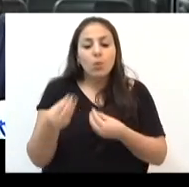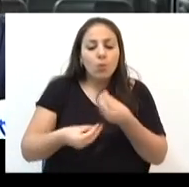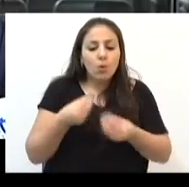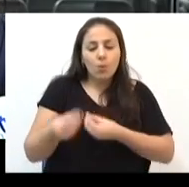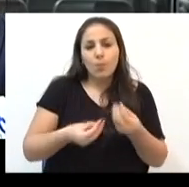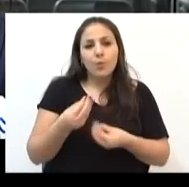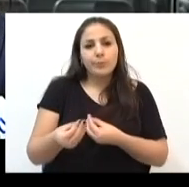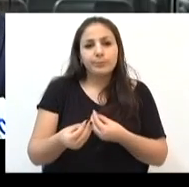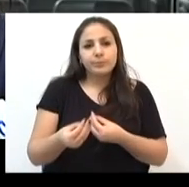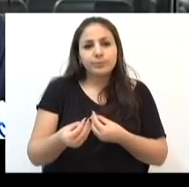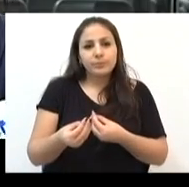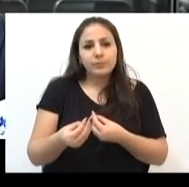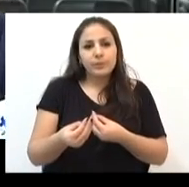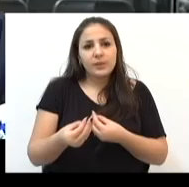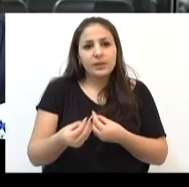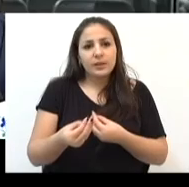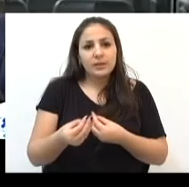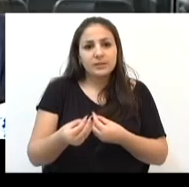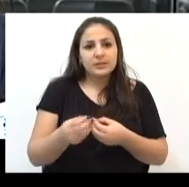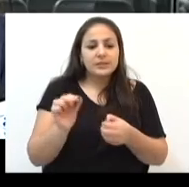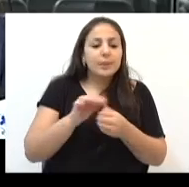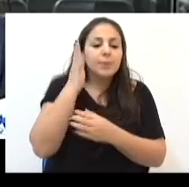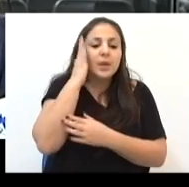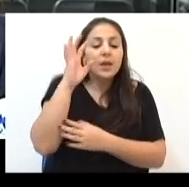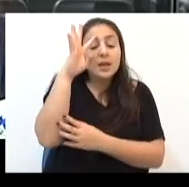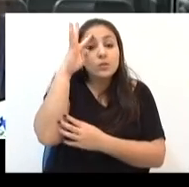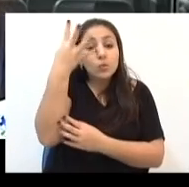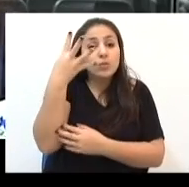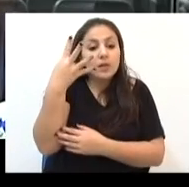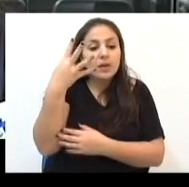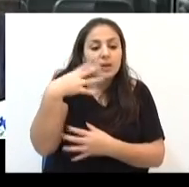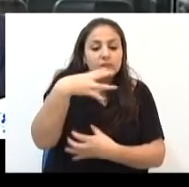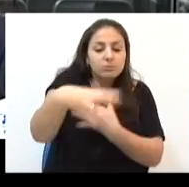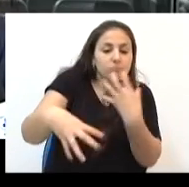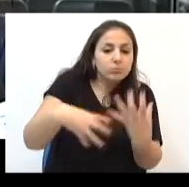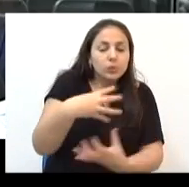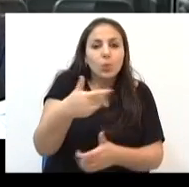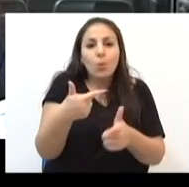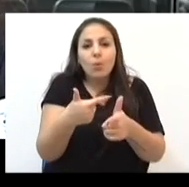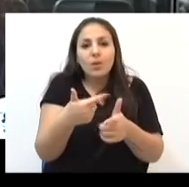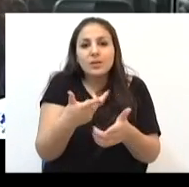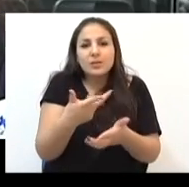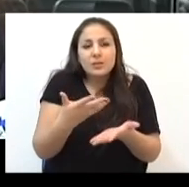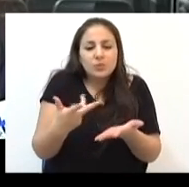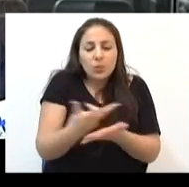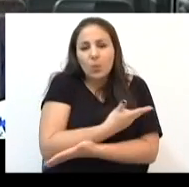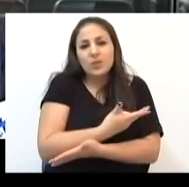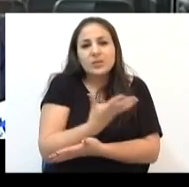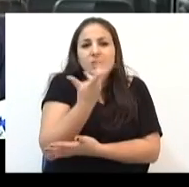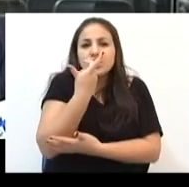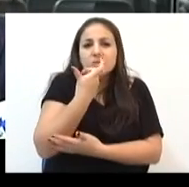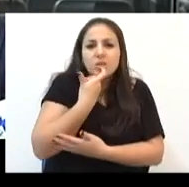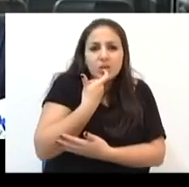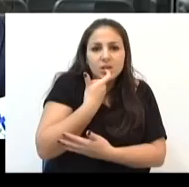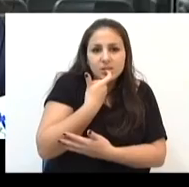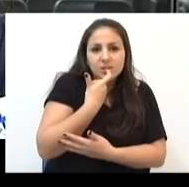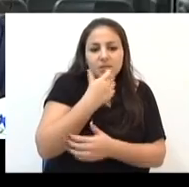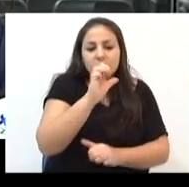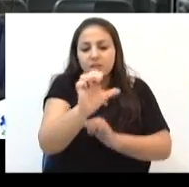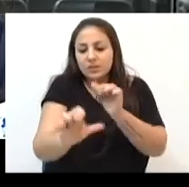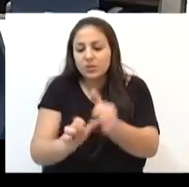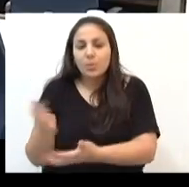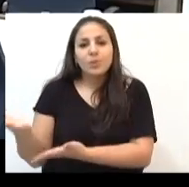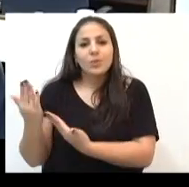com todo esse turbilhão de sentimentos que um adolescente, por exemplo, uma criança que está passando para a fase adolescente